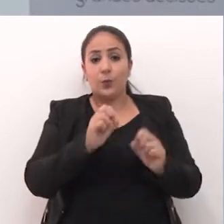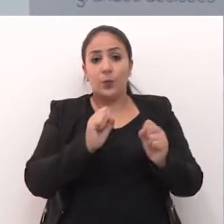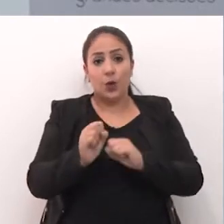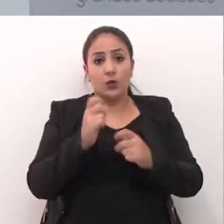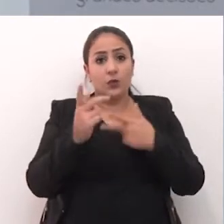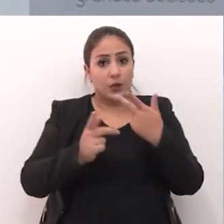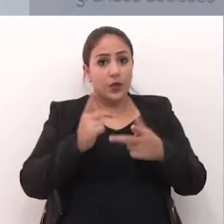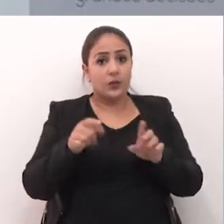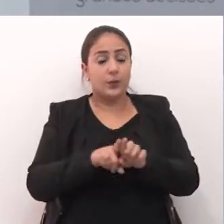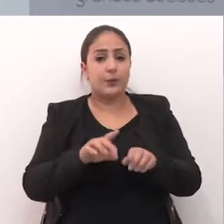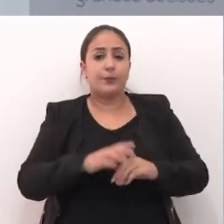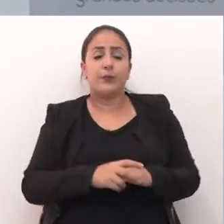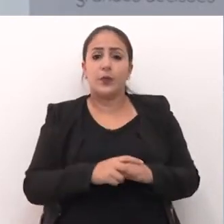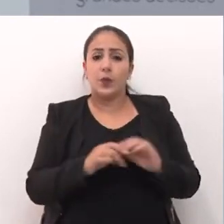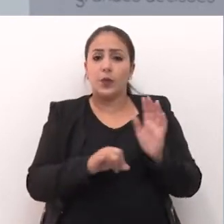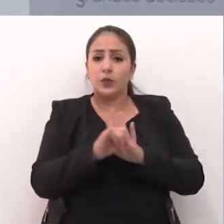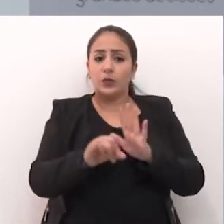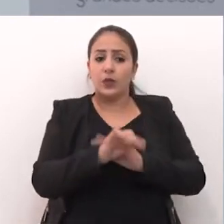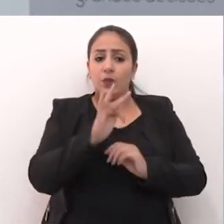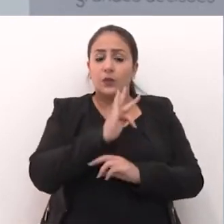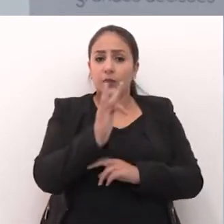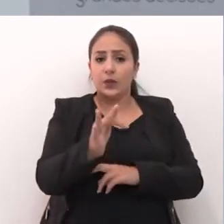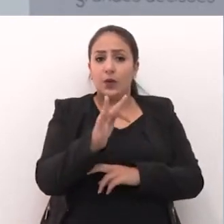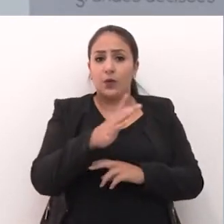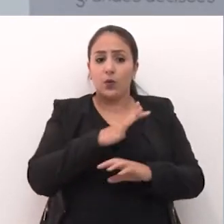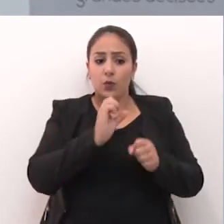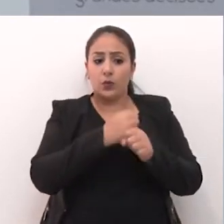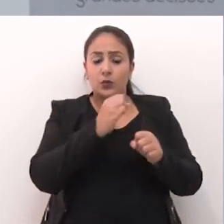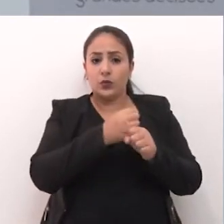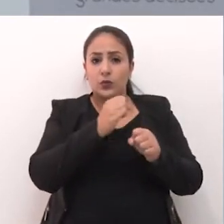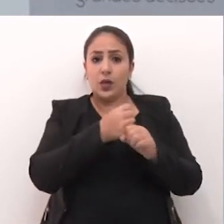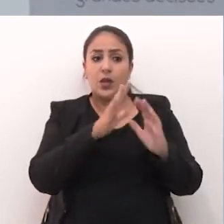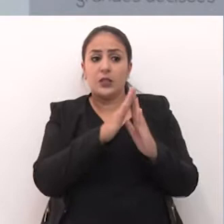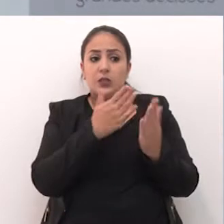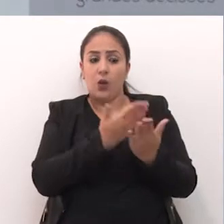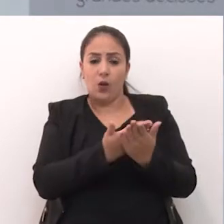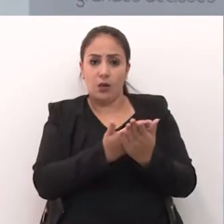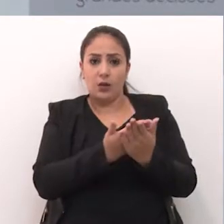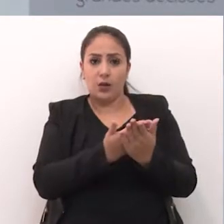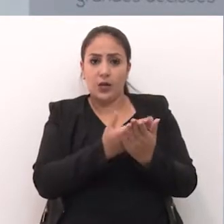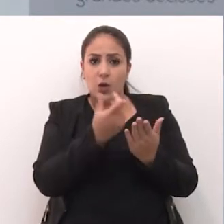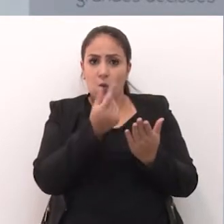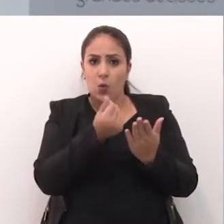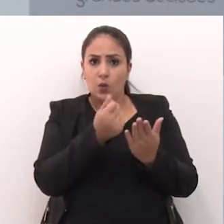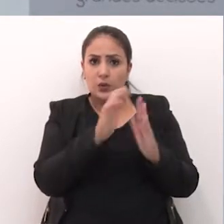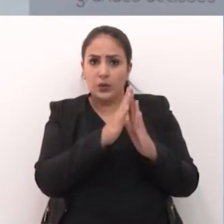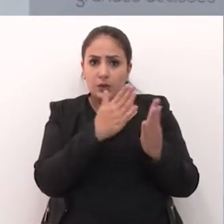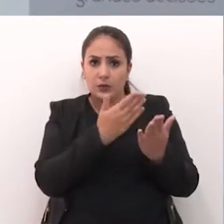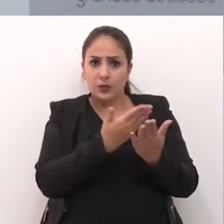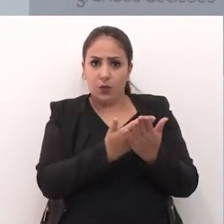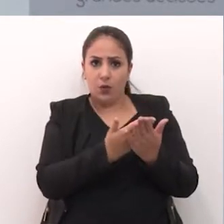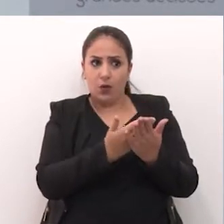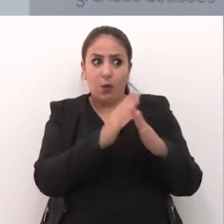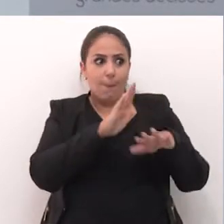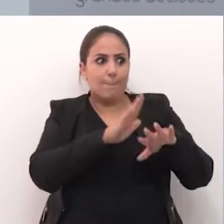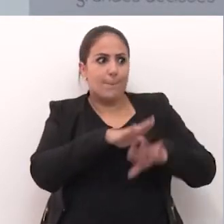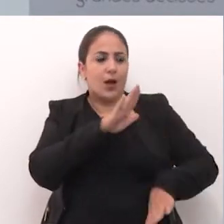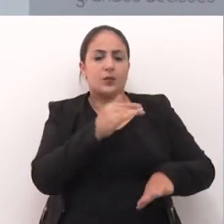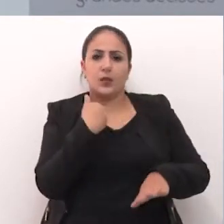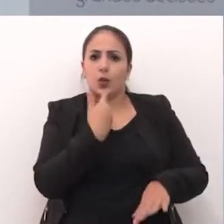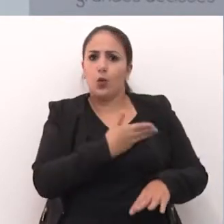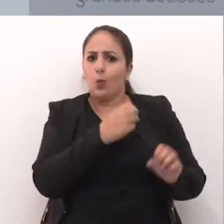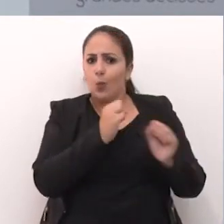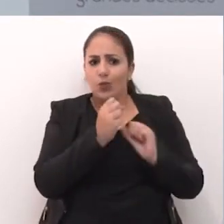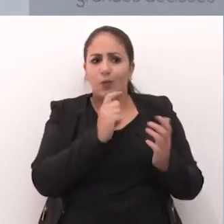Fundo que posso citar, de uma licitação federal que construiu escolas e que o custo dessas escolas ficou muito além daquilo que